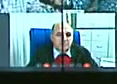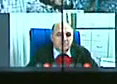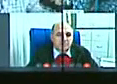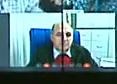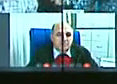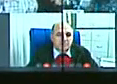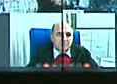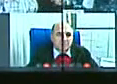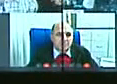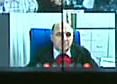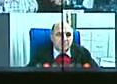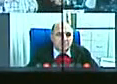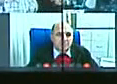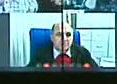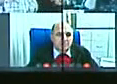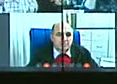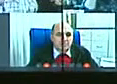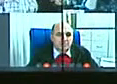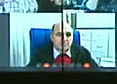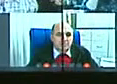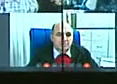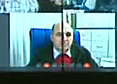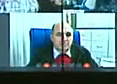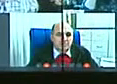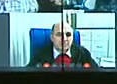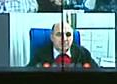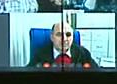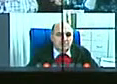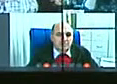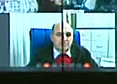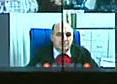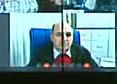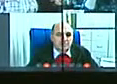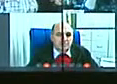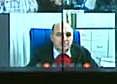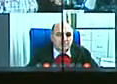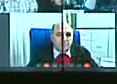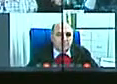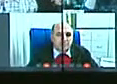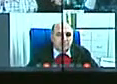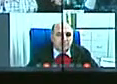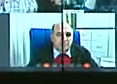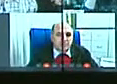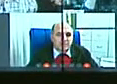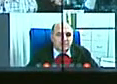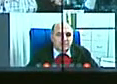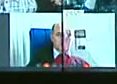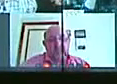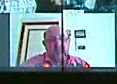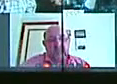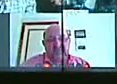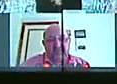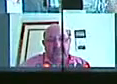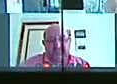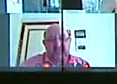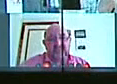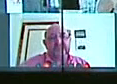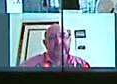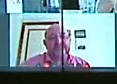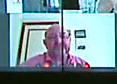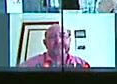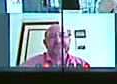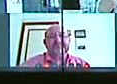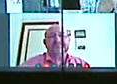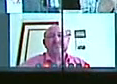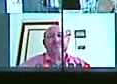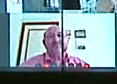Covatti. Favorável, presidente. Ok, deputado Aloysio Klasman. A favor,